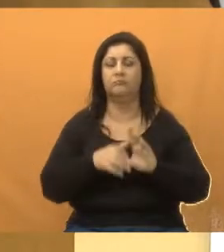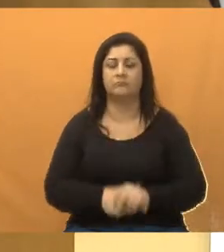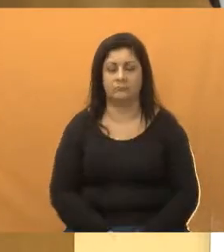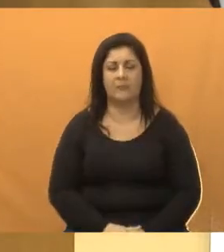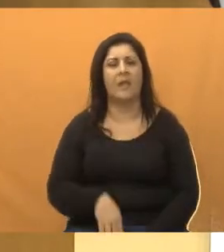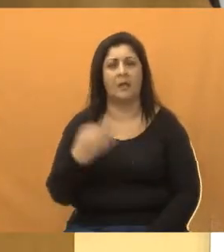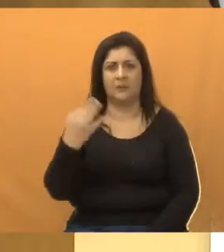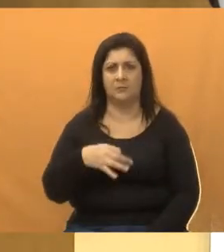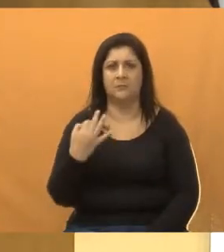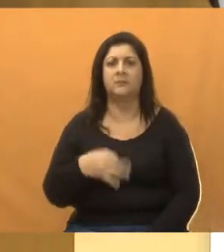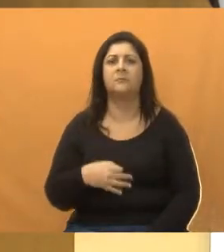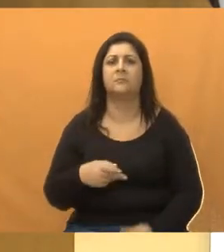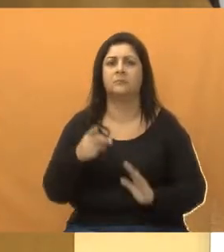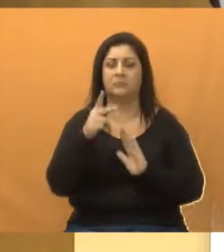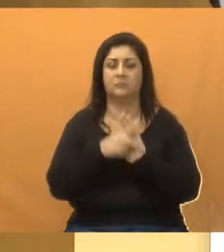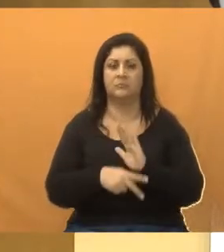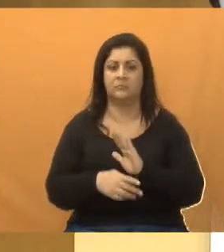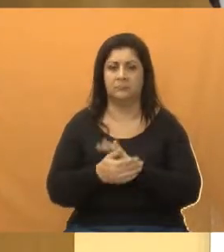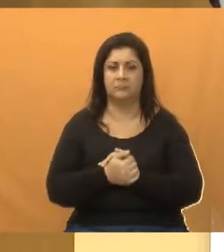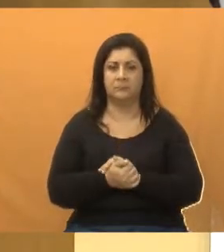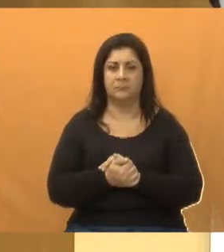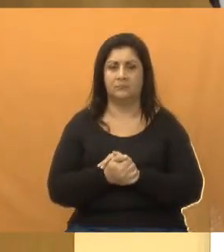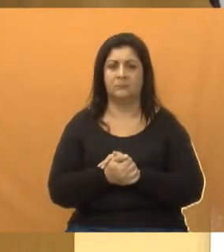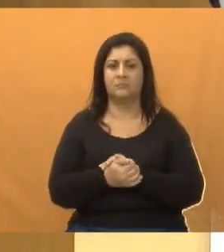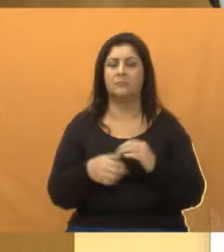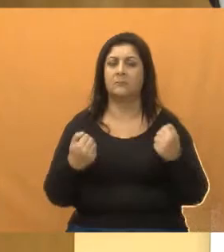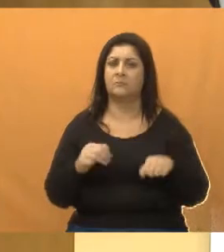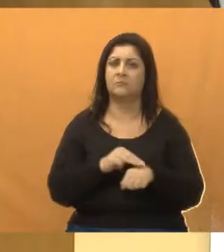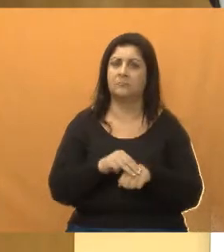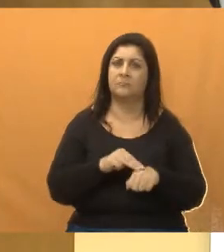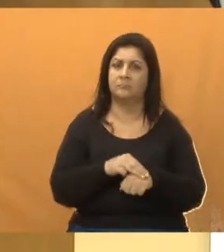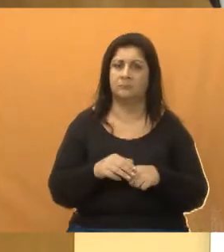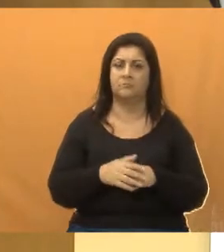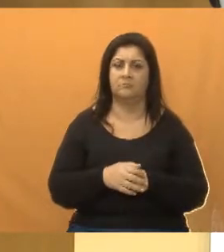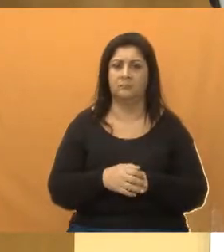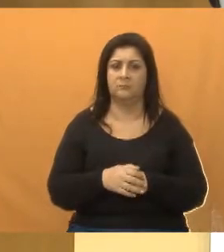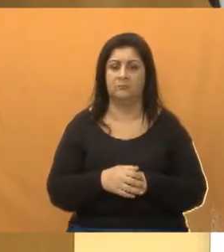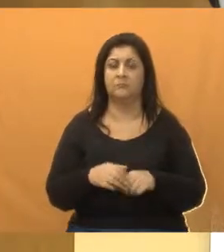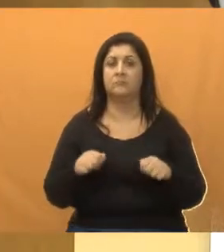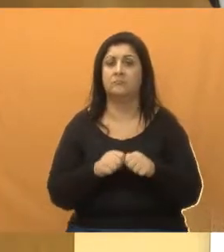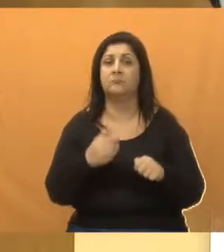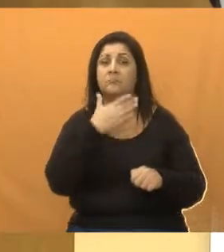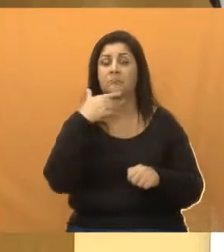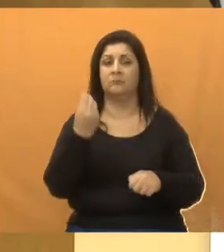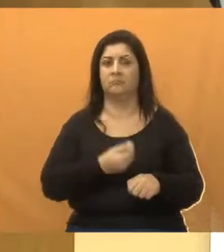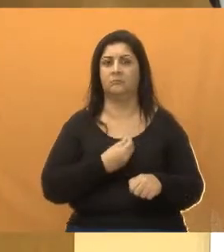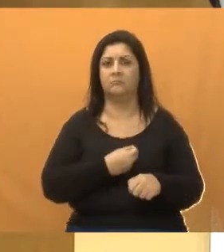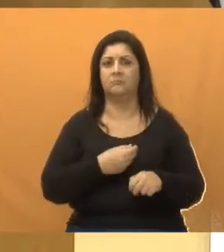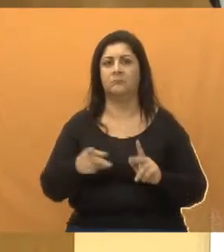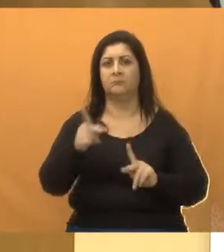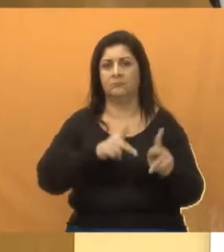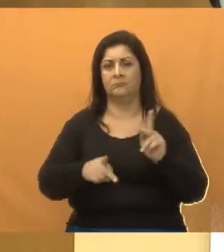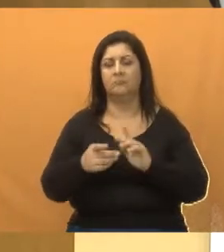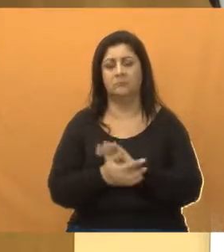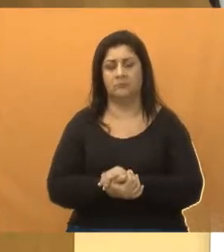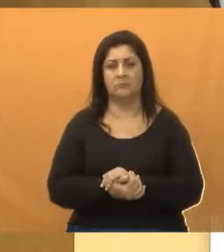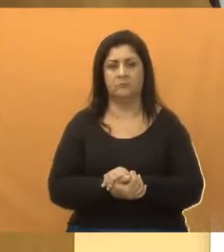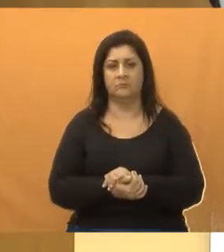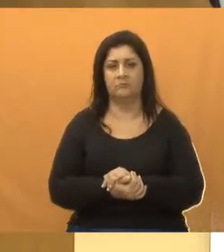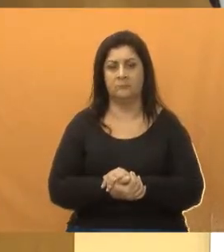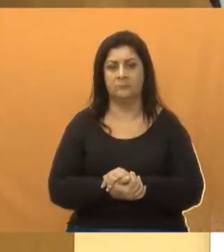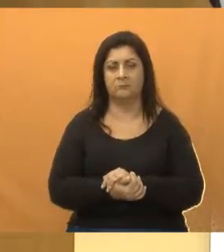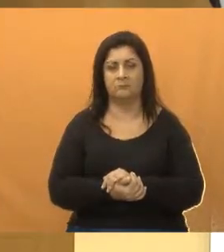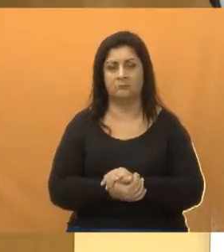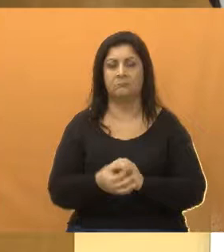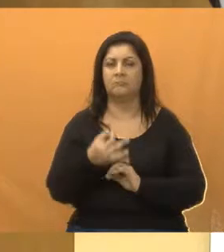Aí sim é projetos que a gente tem que discutir para melhorar a vida das pessoas. Então, no